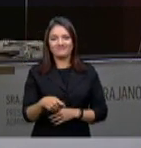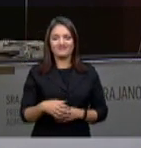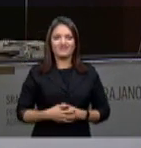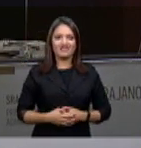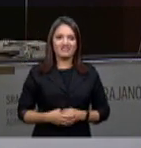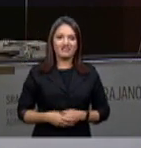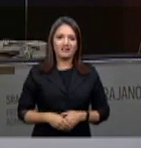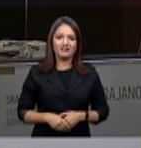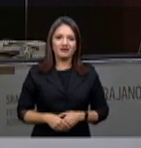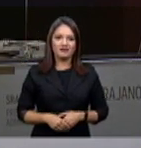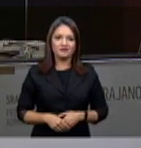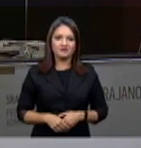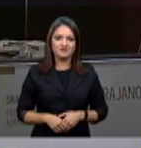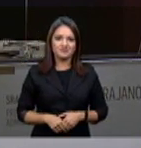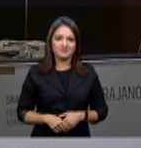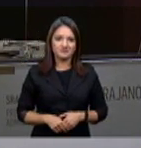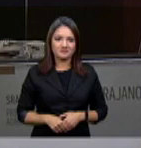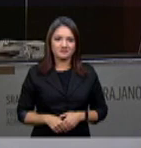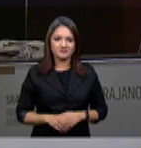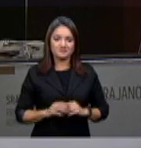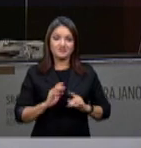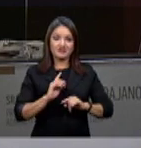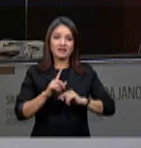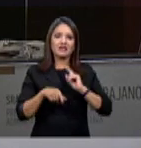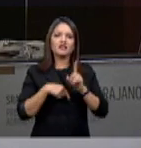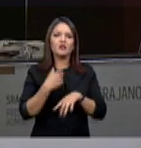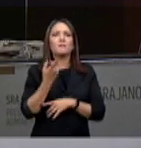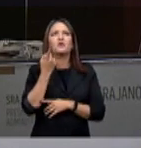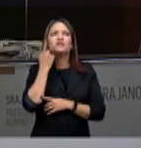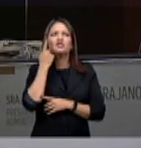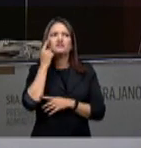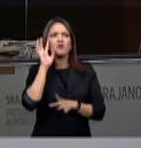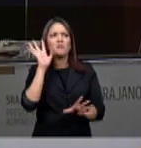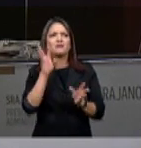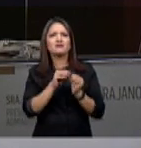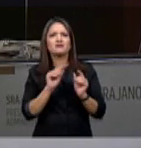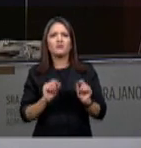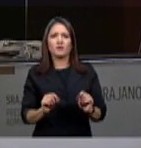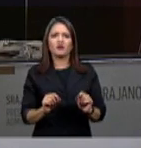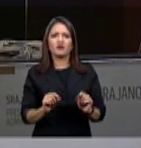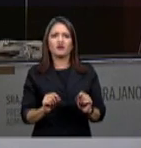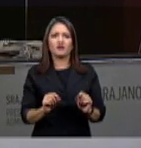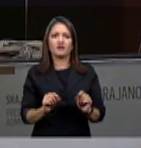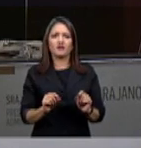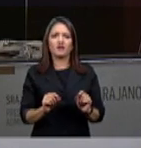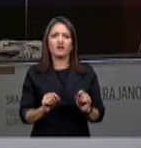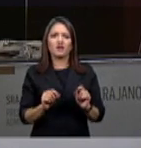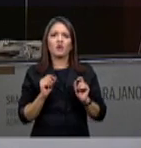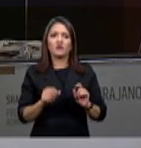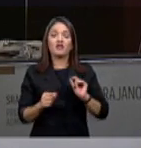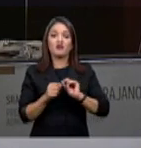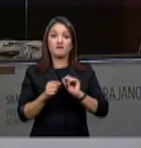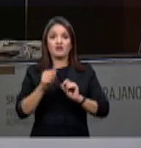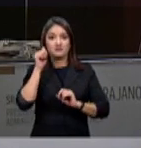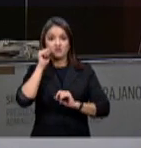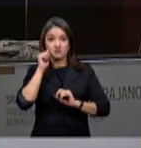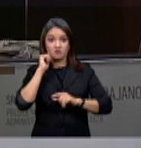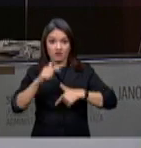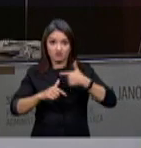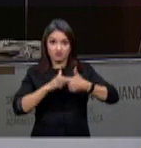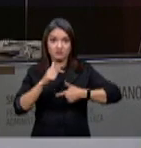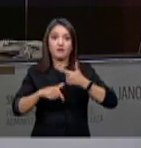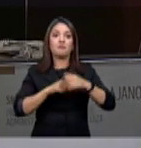depois a gente percebeu que ia aquele dia até queria falar que o que que mais gera carreira para nossas mulheres